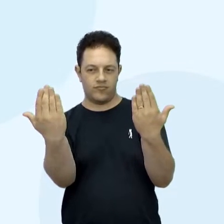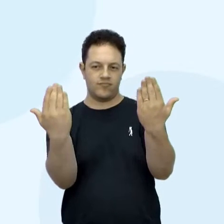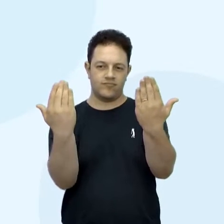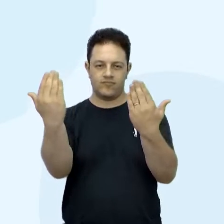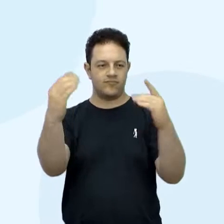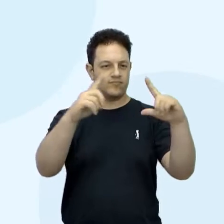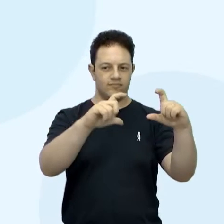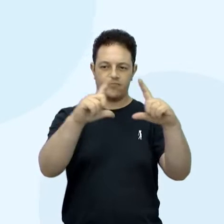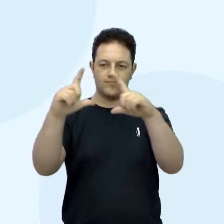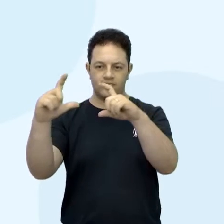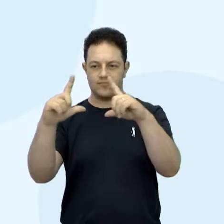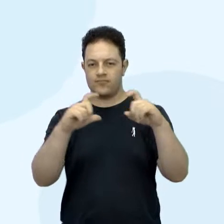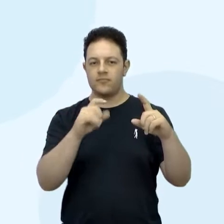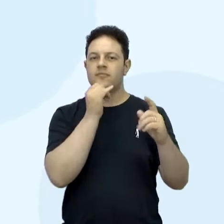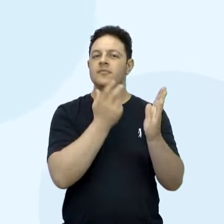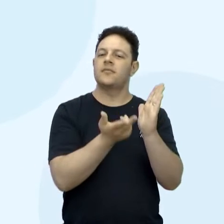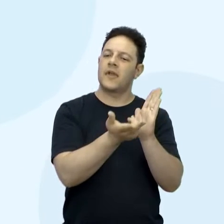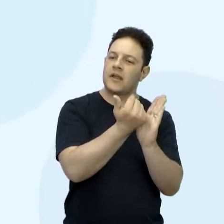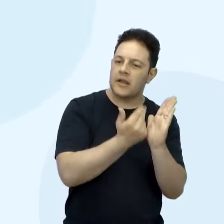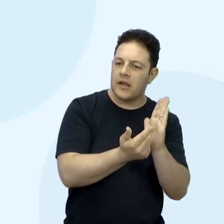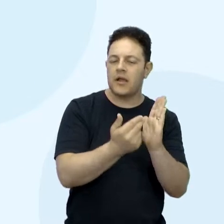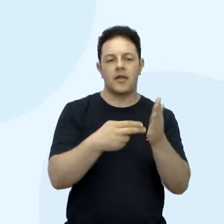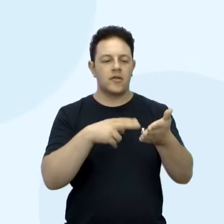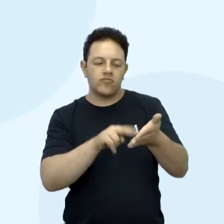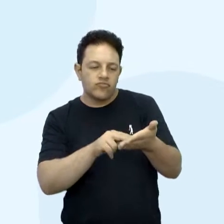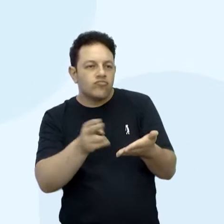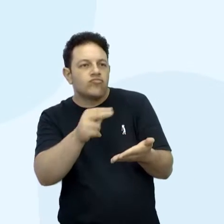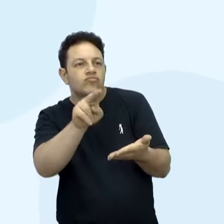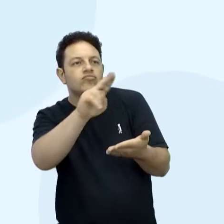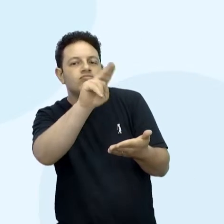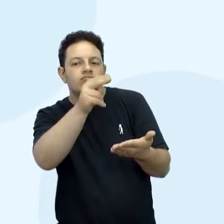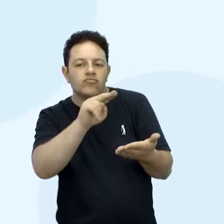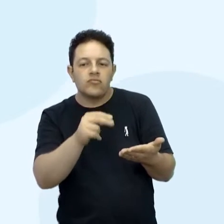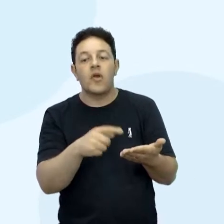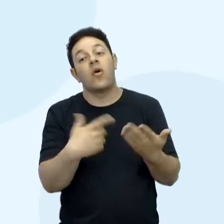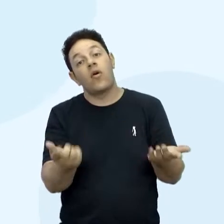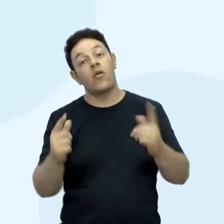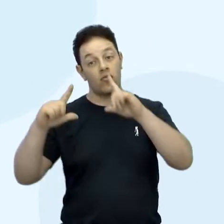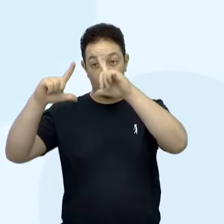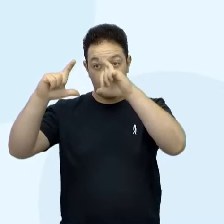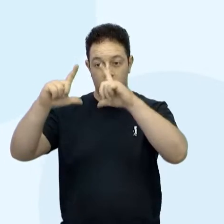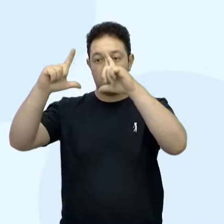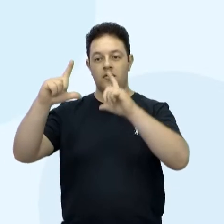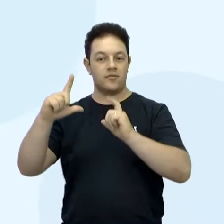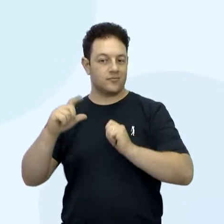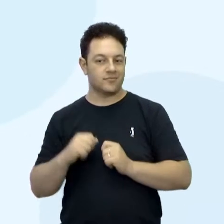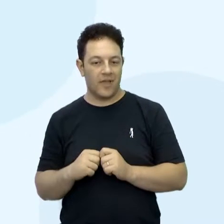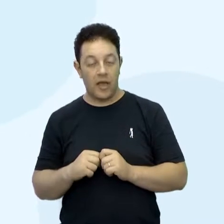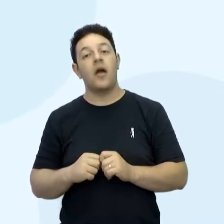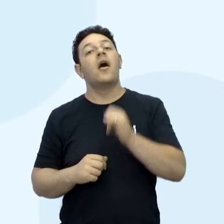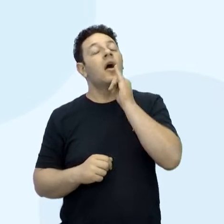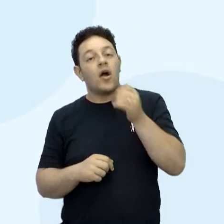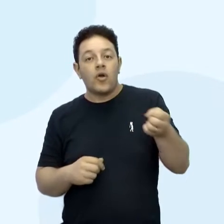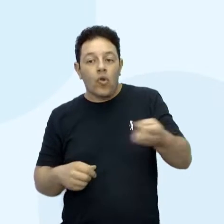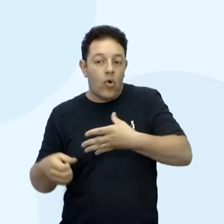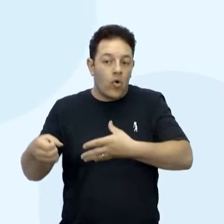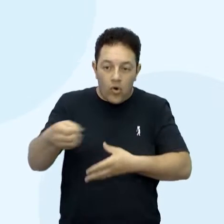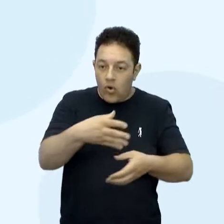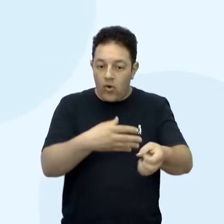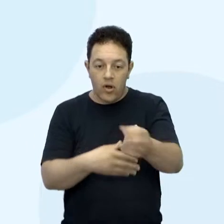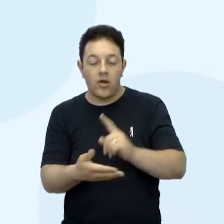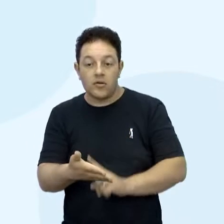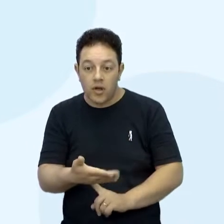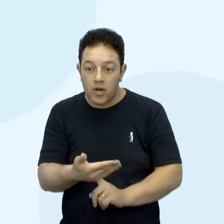de imagens por meio de desenhos, pinturas ou fotografias. Com o surgimento das novas tecnologias,